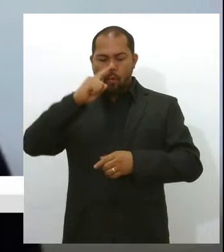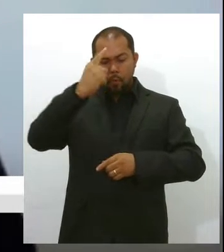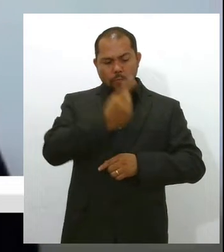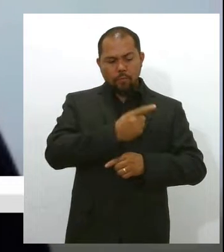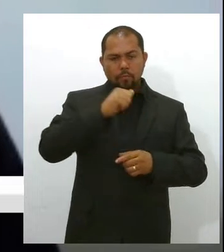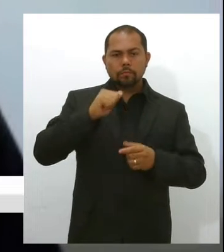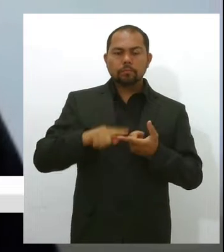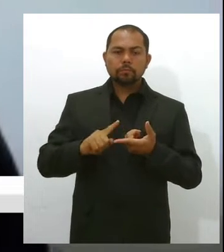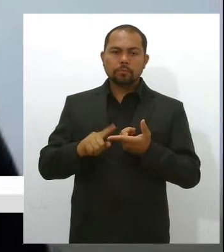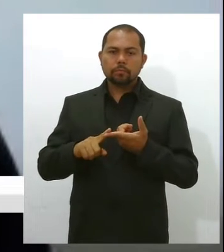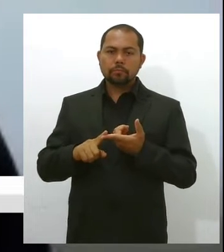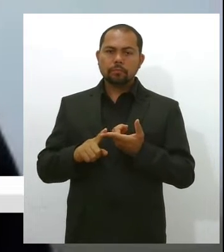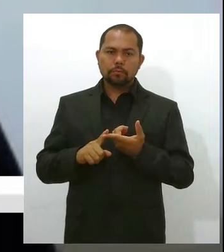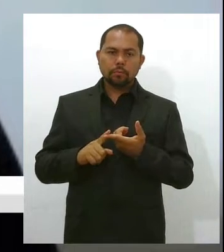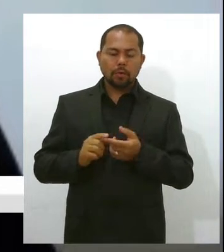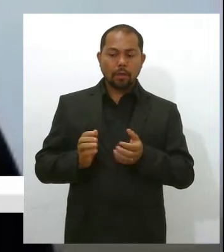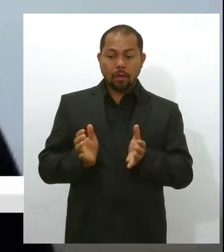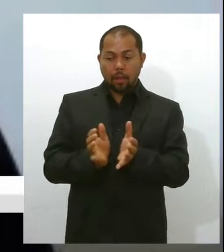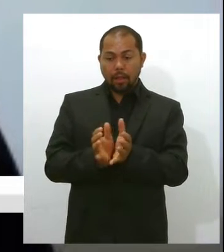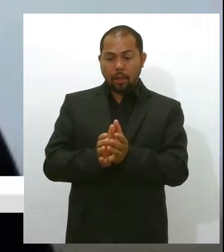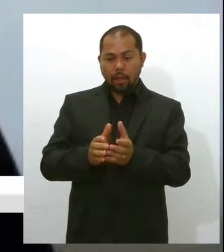estão ligadas ao feminismo de alguma forma.